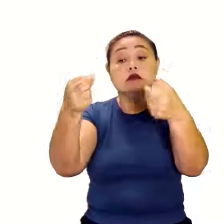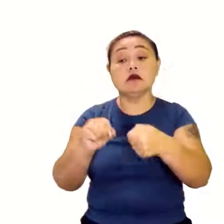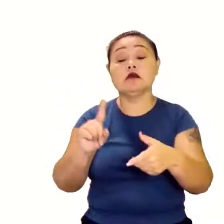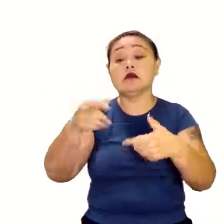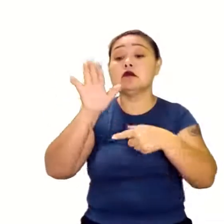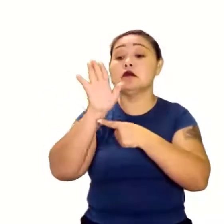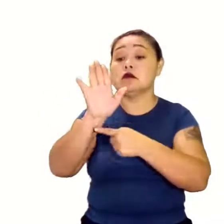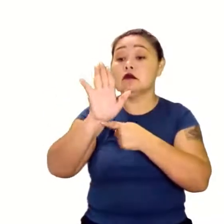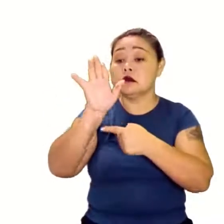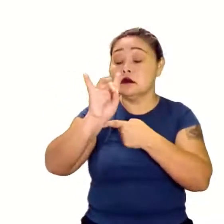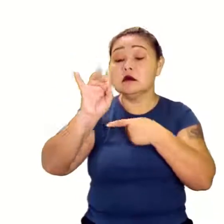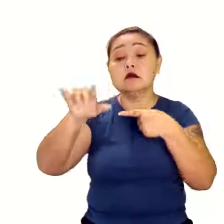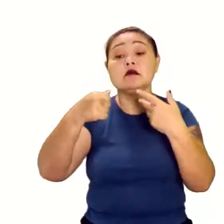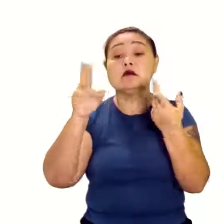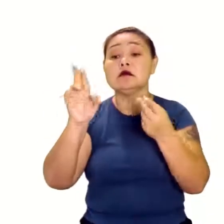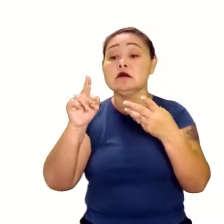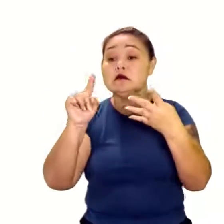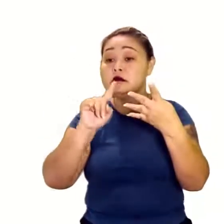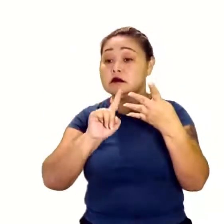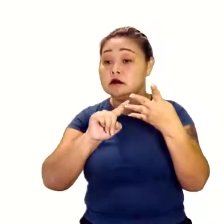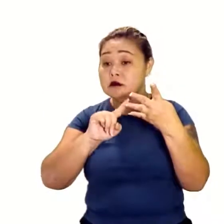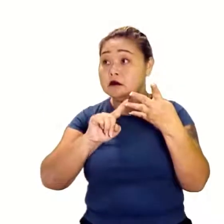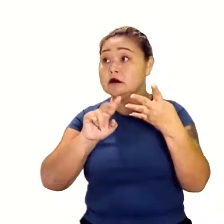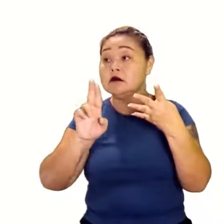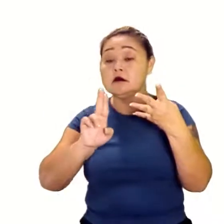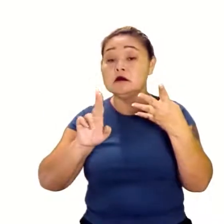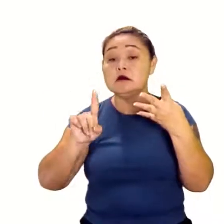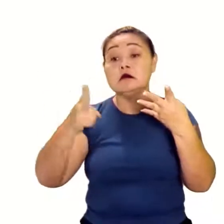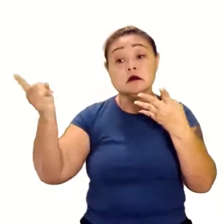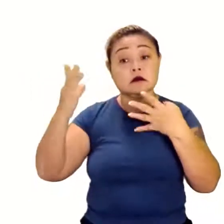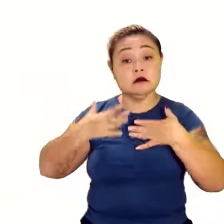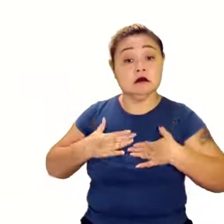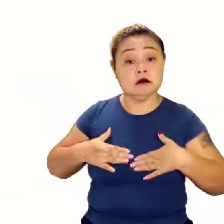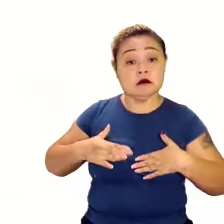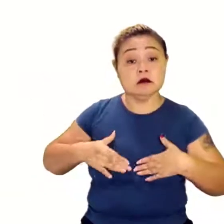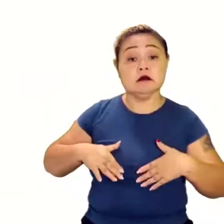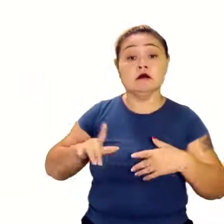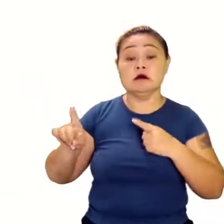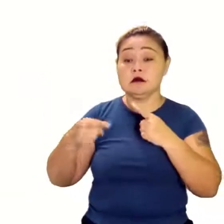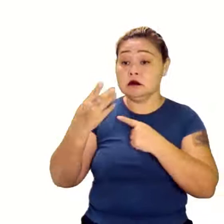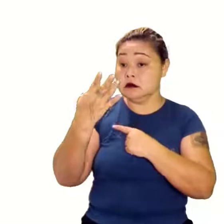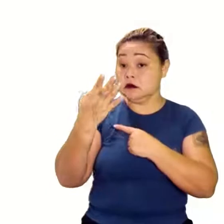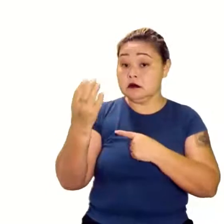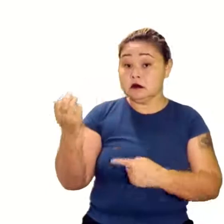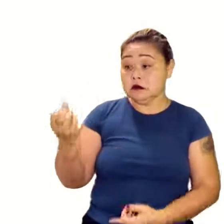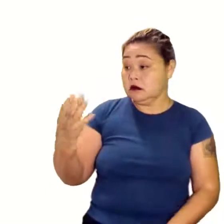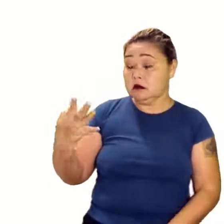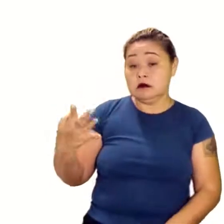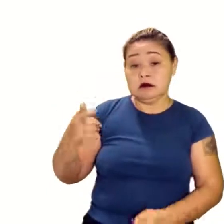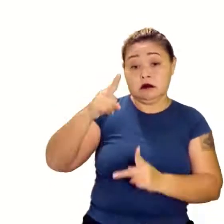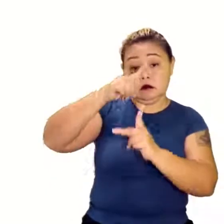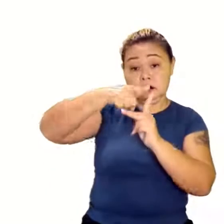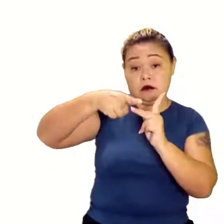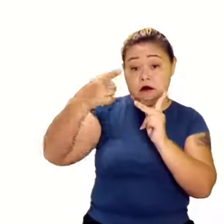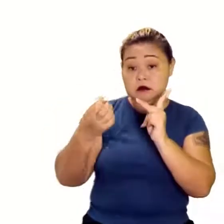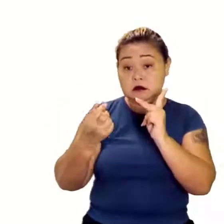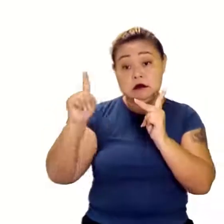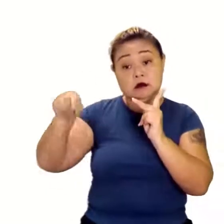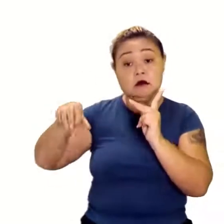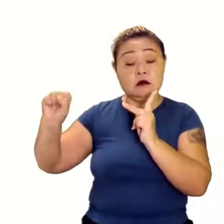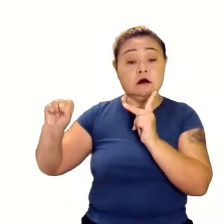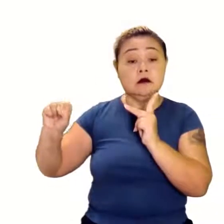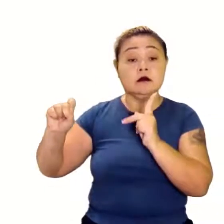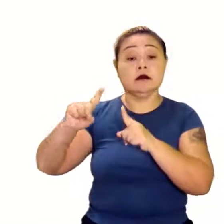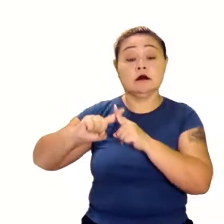te ajudar aqui com a propriedade é o seguinte. Aqui ficou tranquilo, porque eu multipliquei e deu 64. Raiz de 64 é